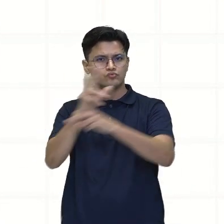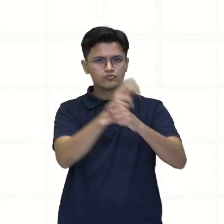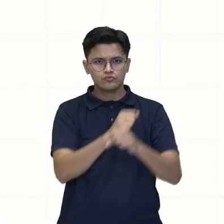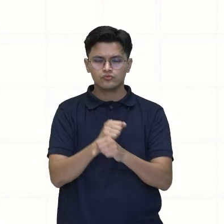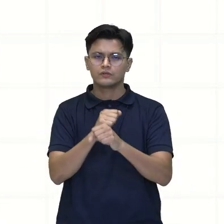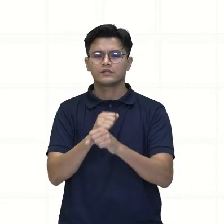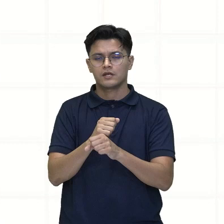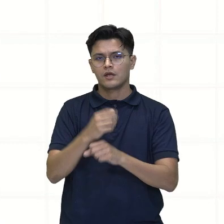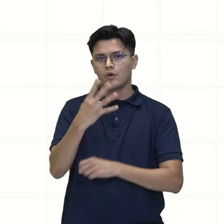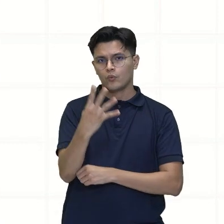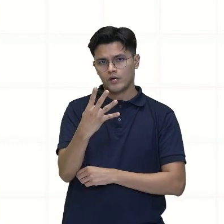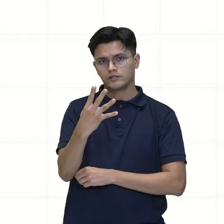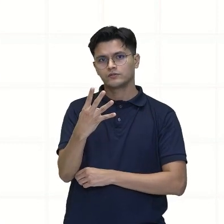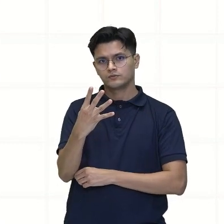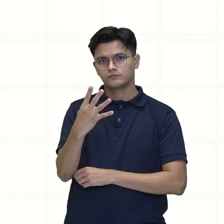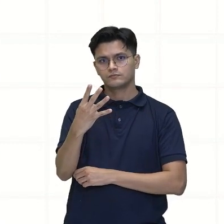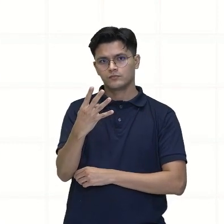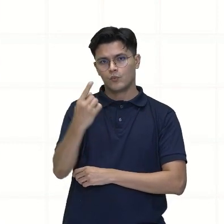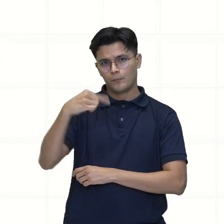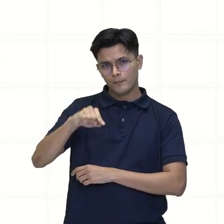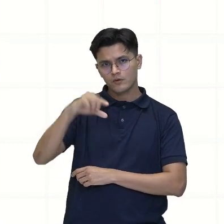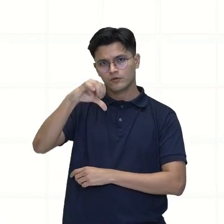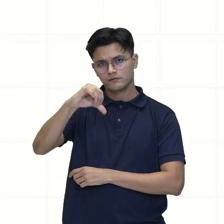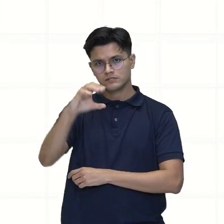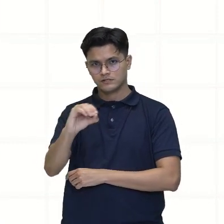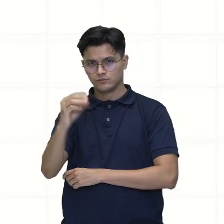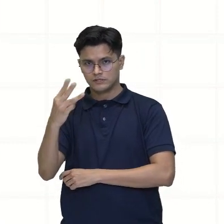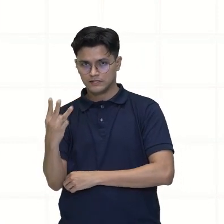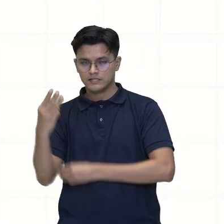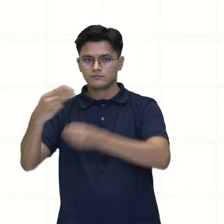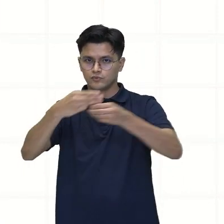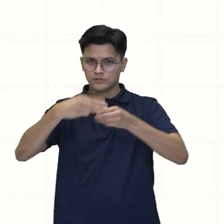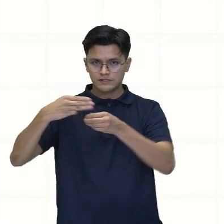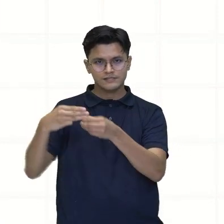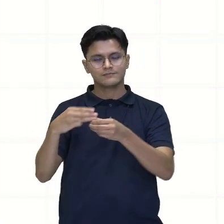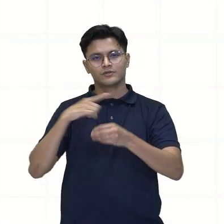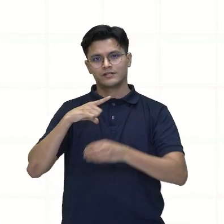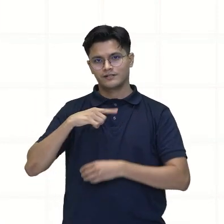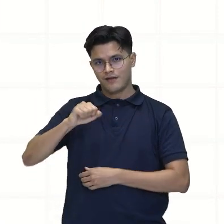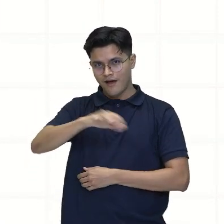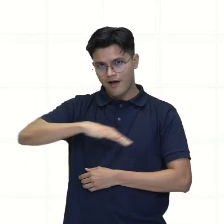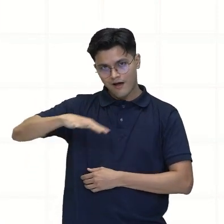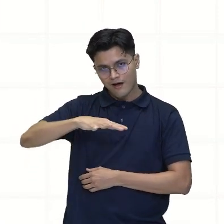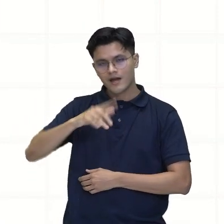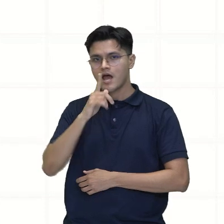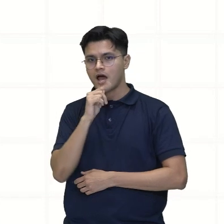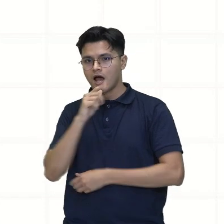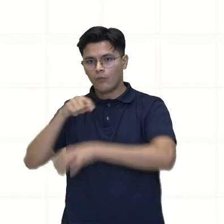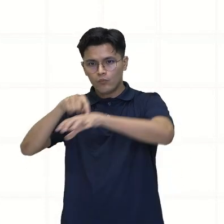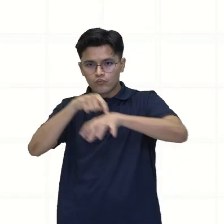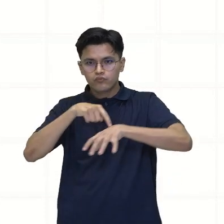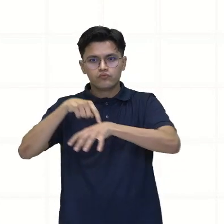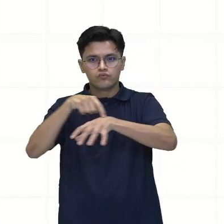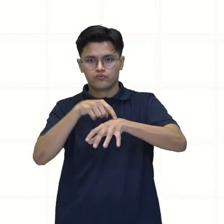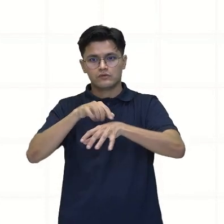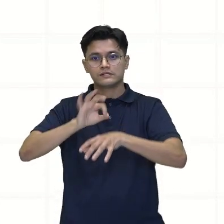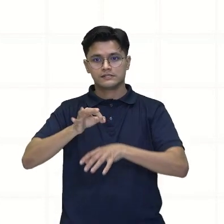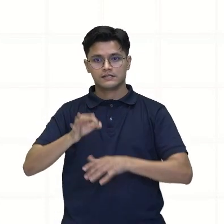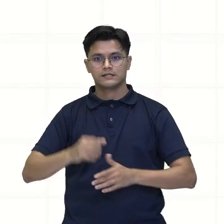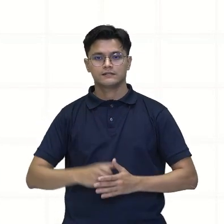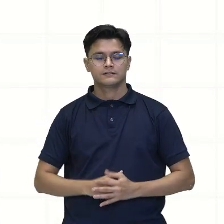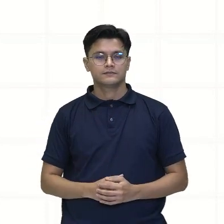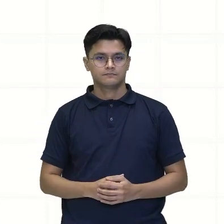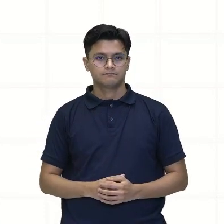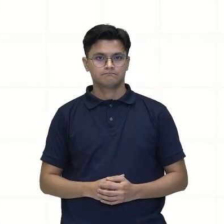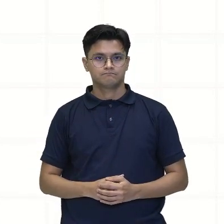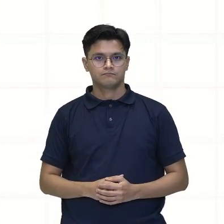4.903 municípios que estão aí dentro dessa classe. E aí eu chamo a atenção aqui para o